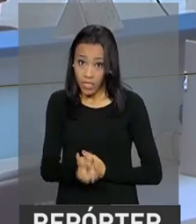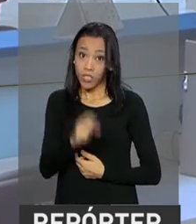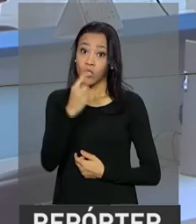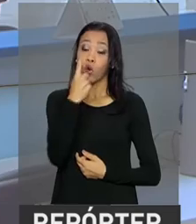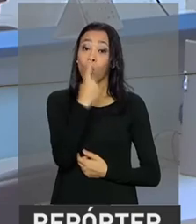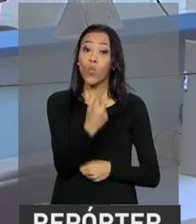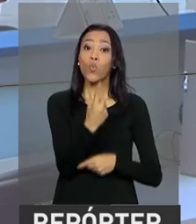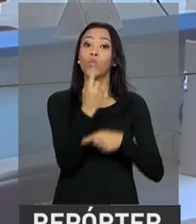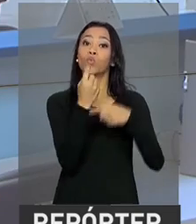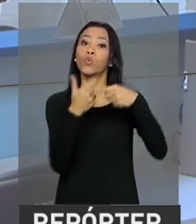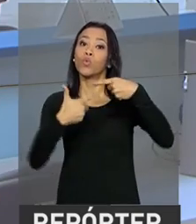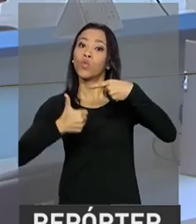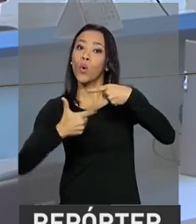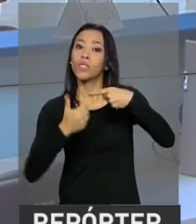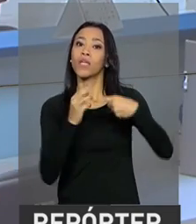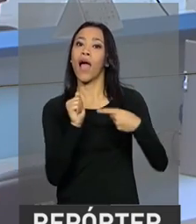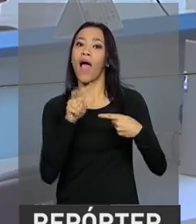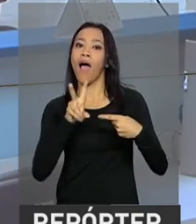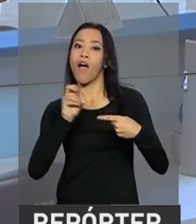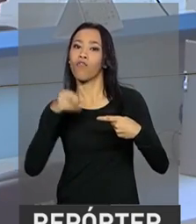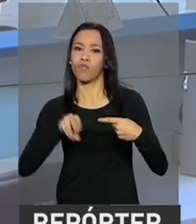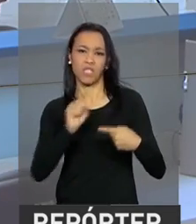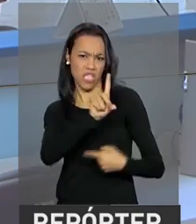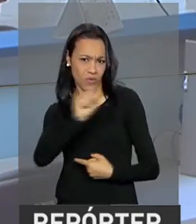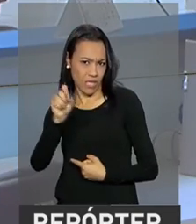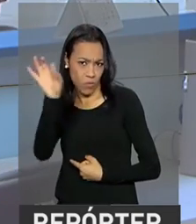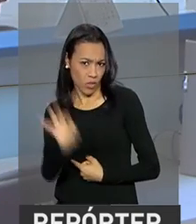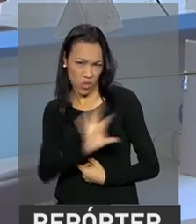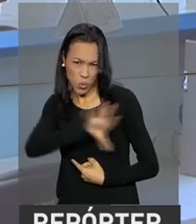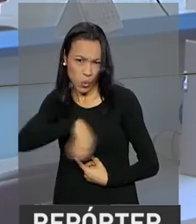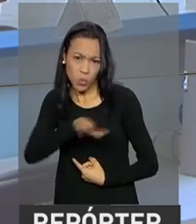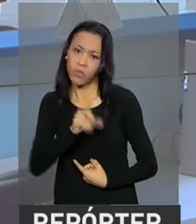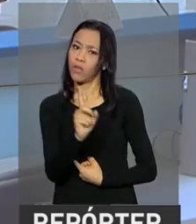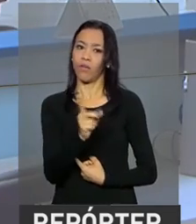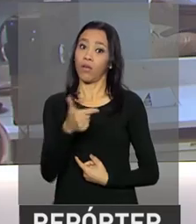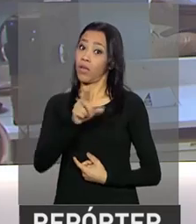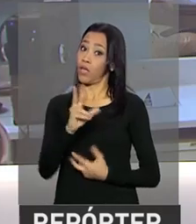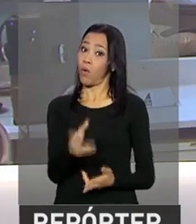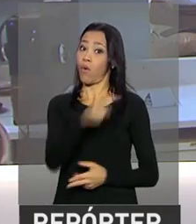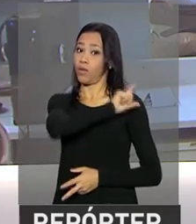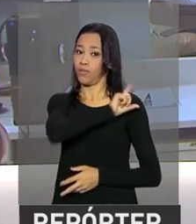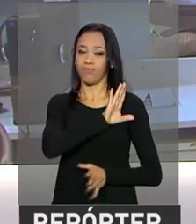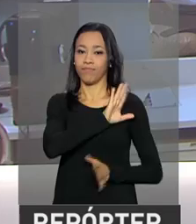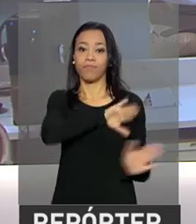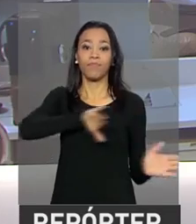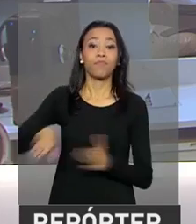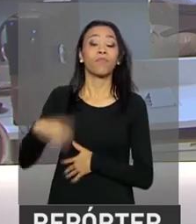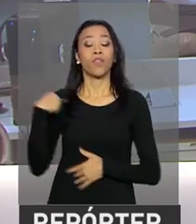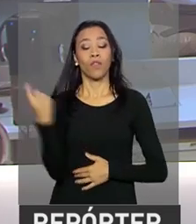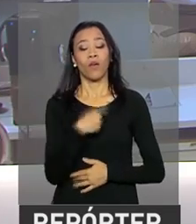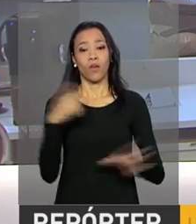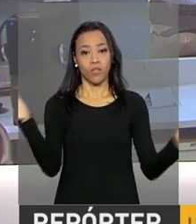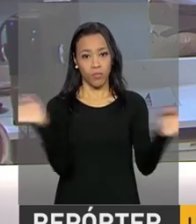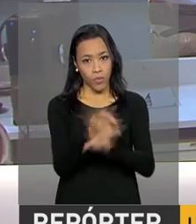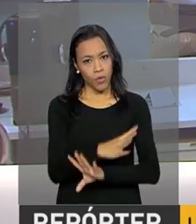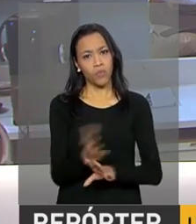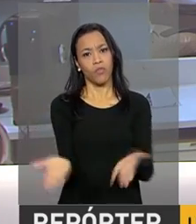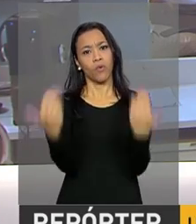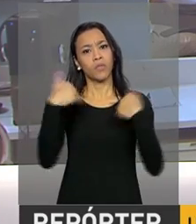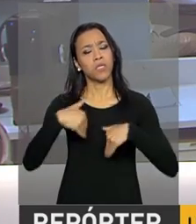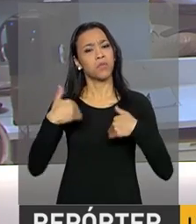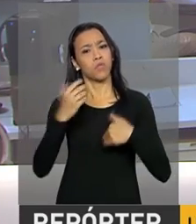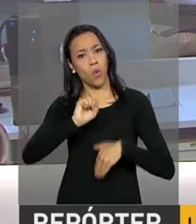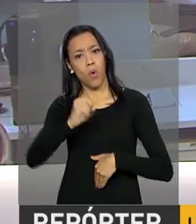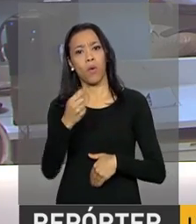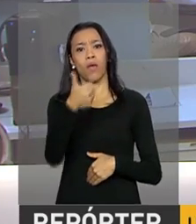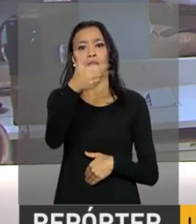1/12 do salário mínimo e não 100%, como era antes. Nós ficamos por aqui, voltamos a qualquer momento ou